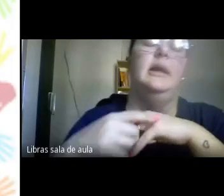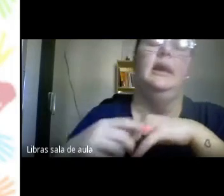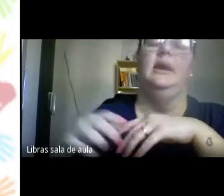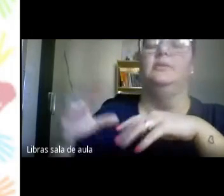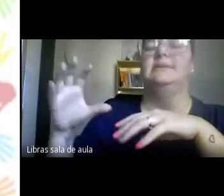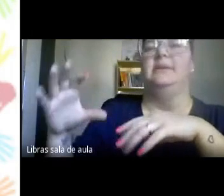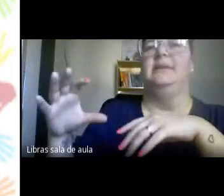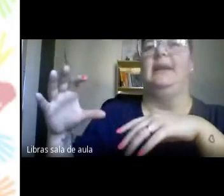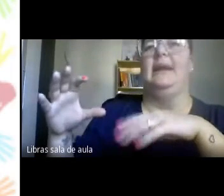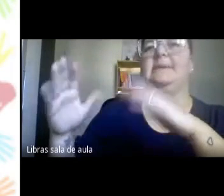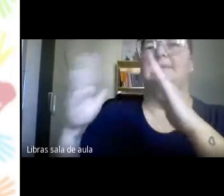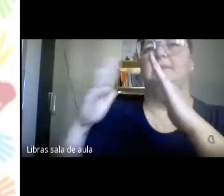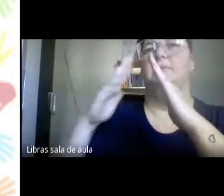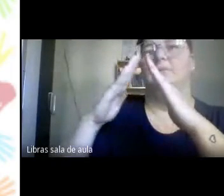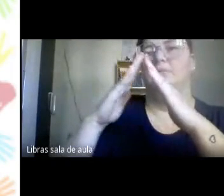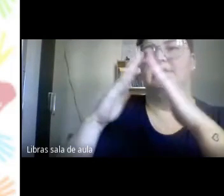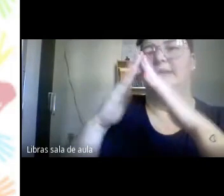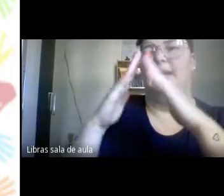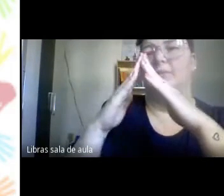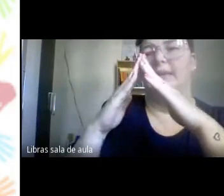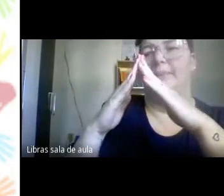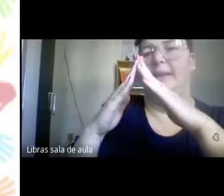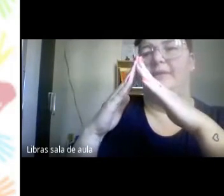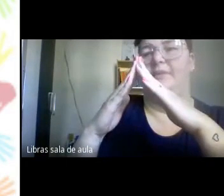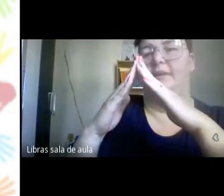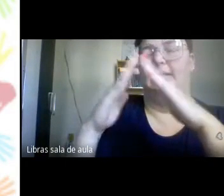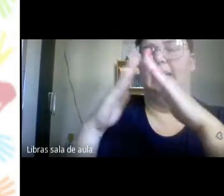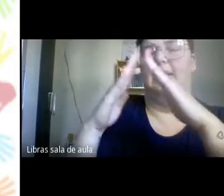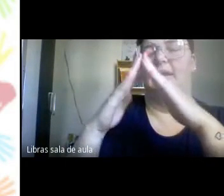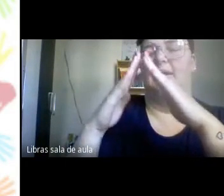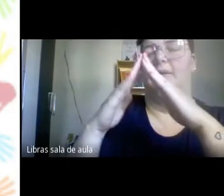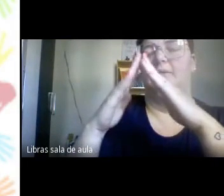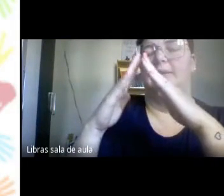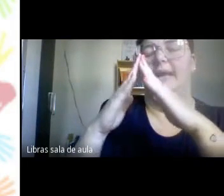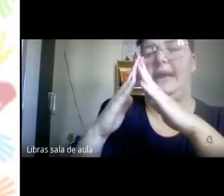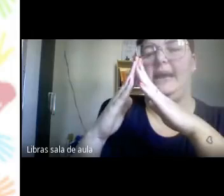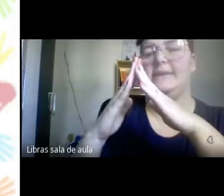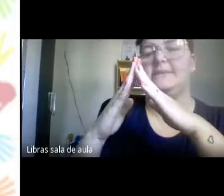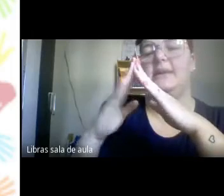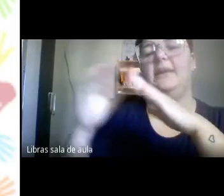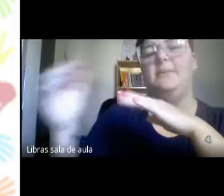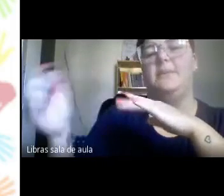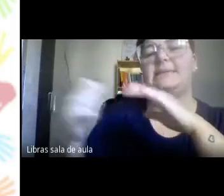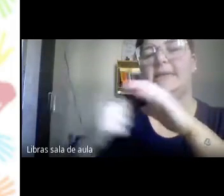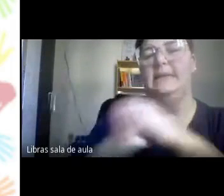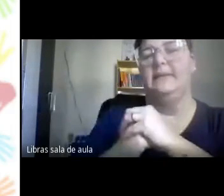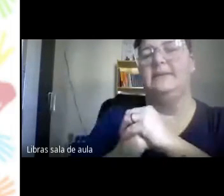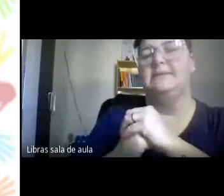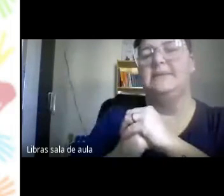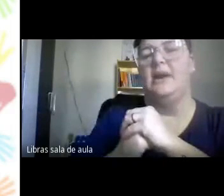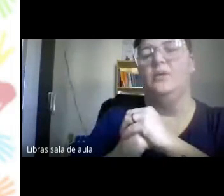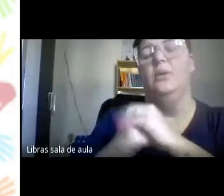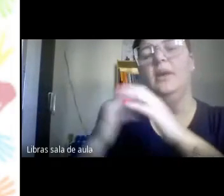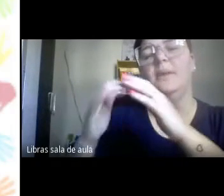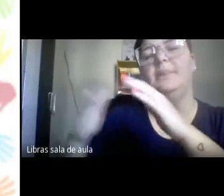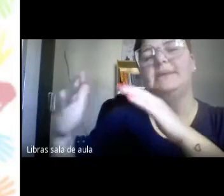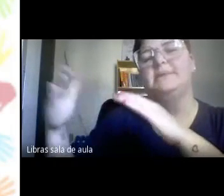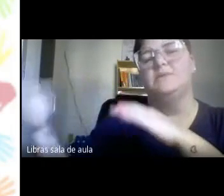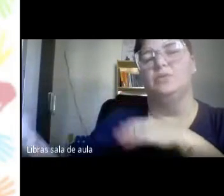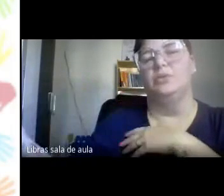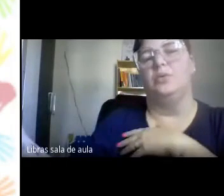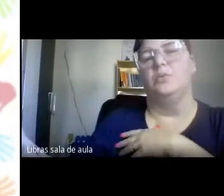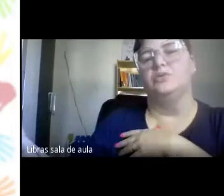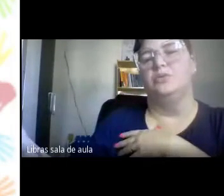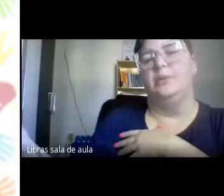exemplo, o desenho da casa, o sinal da palavra da casa e mais a letra inicial para